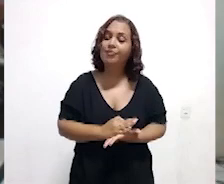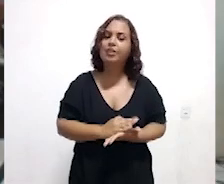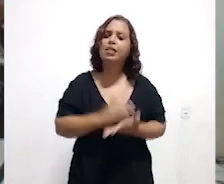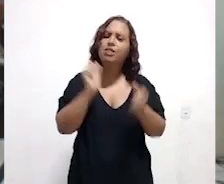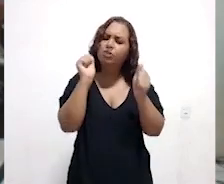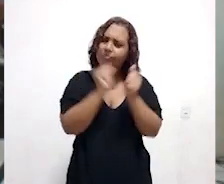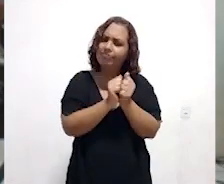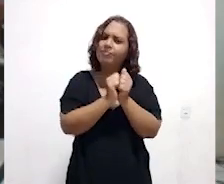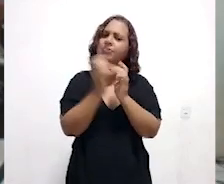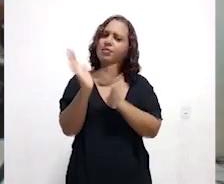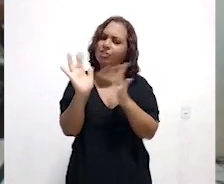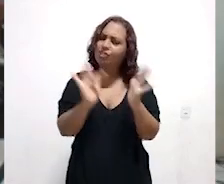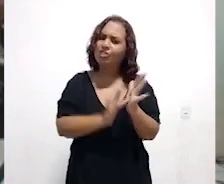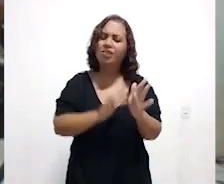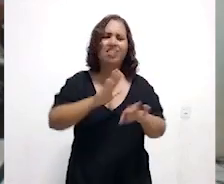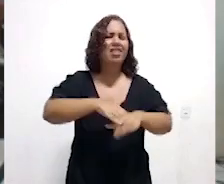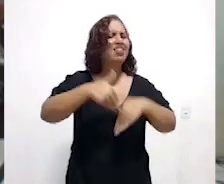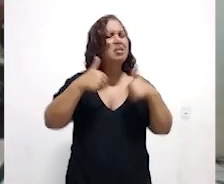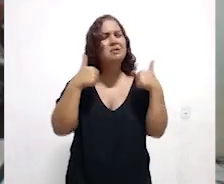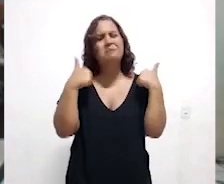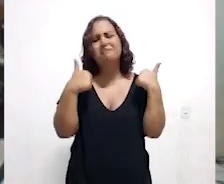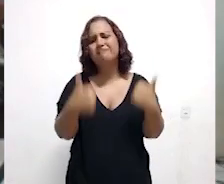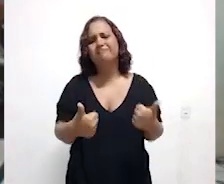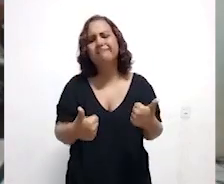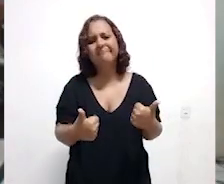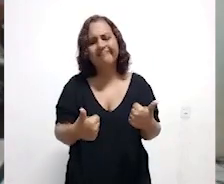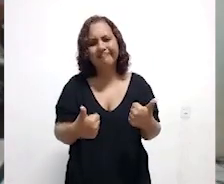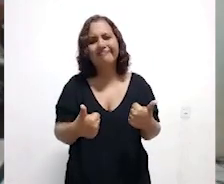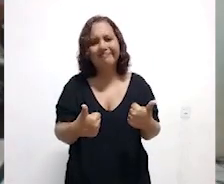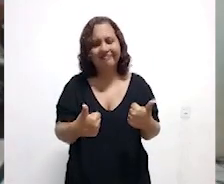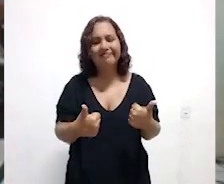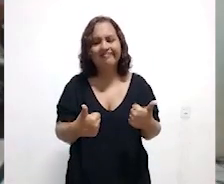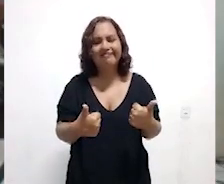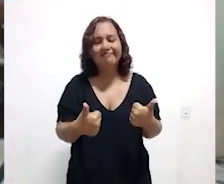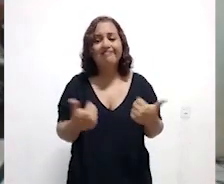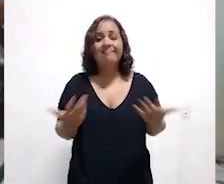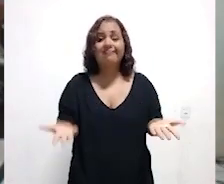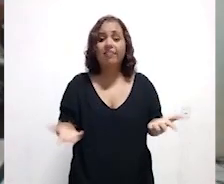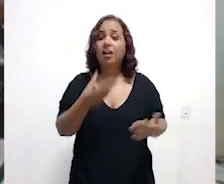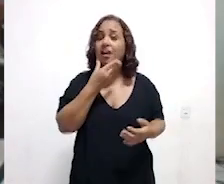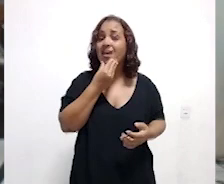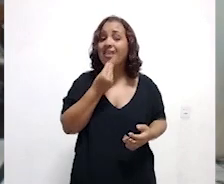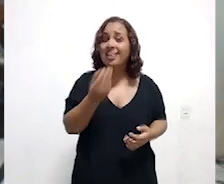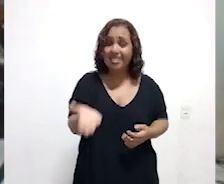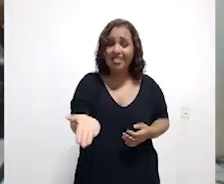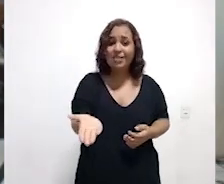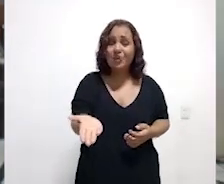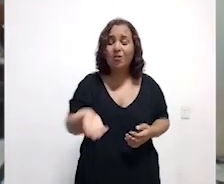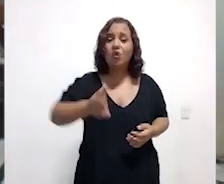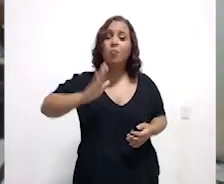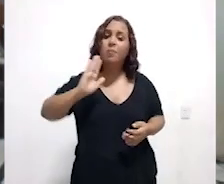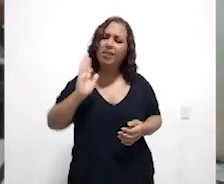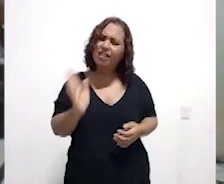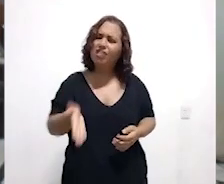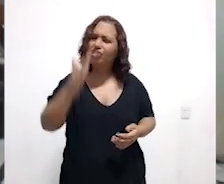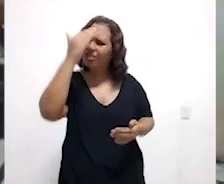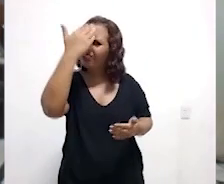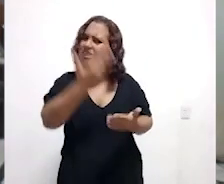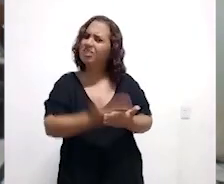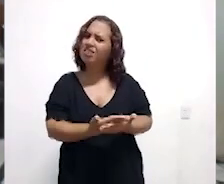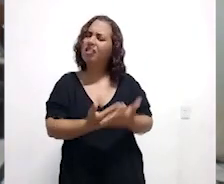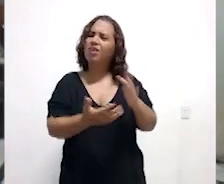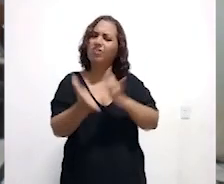Jesus é a melhor solução. Tanto que esse homem já cria, né, que Jesus